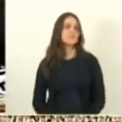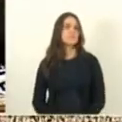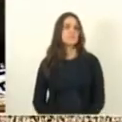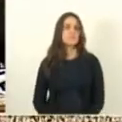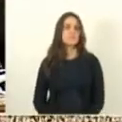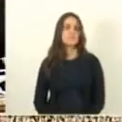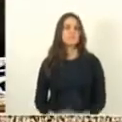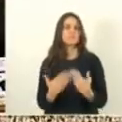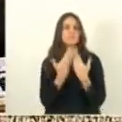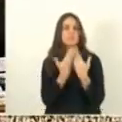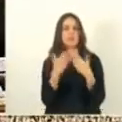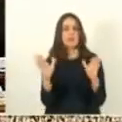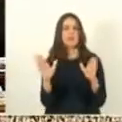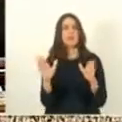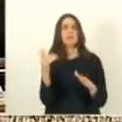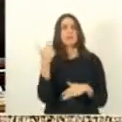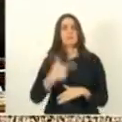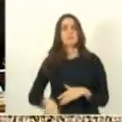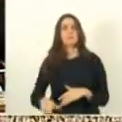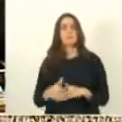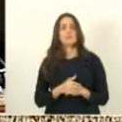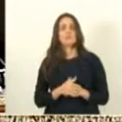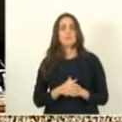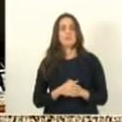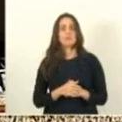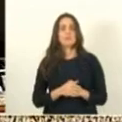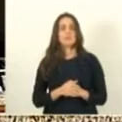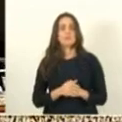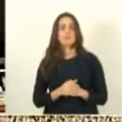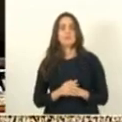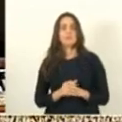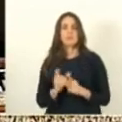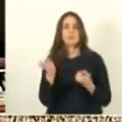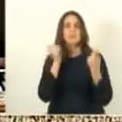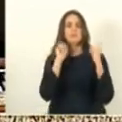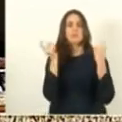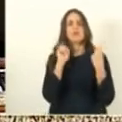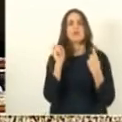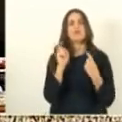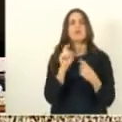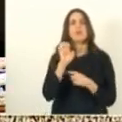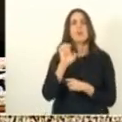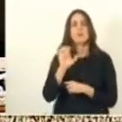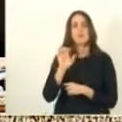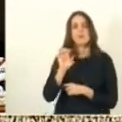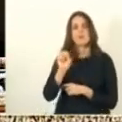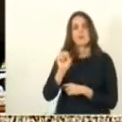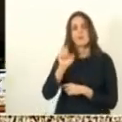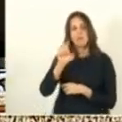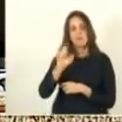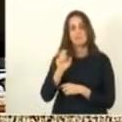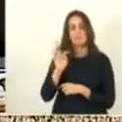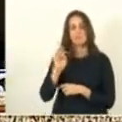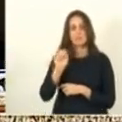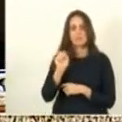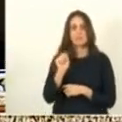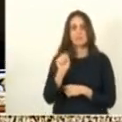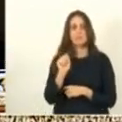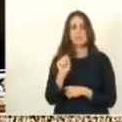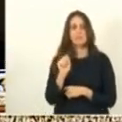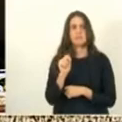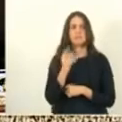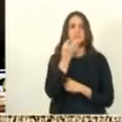Está reaberto os trabalhos, reunião extraordinária. Boa tarde a todos, boa